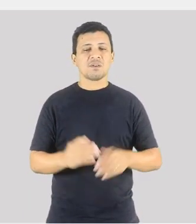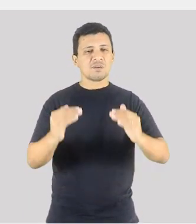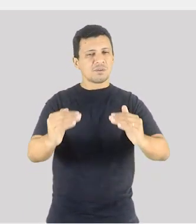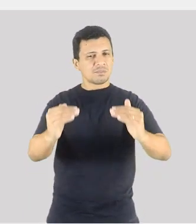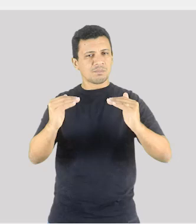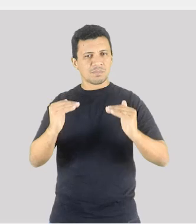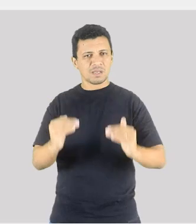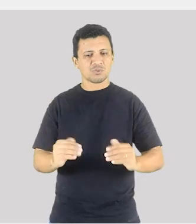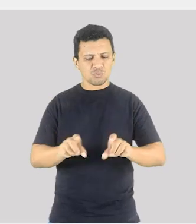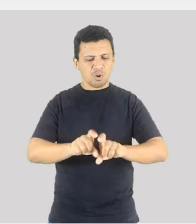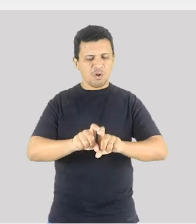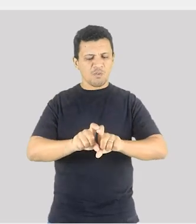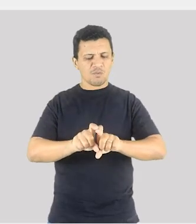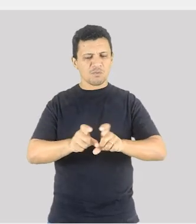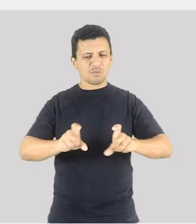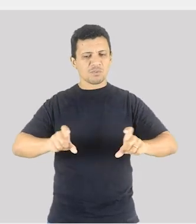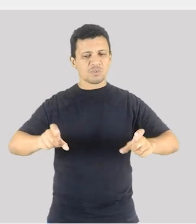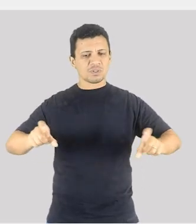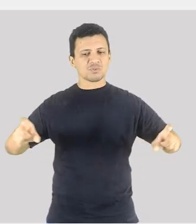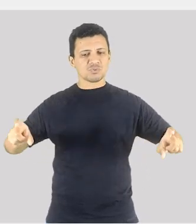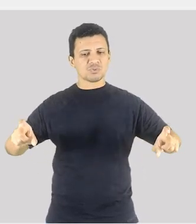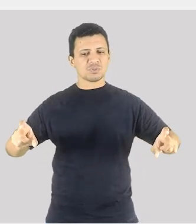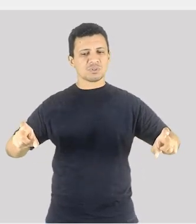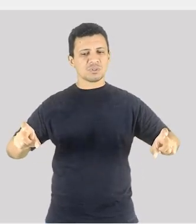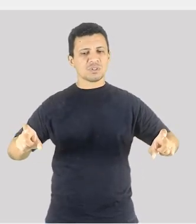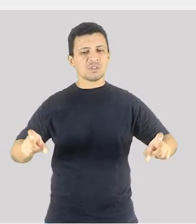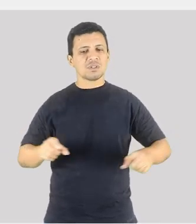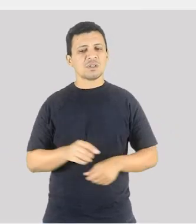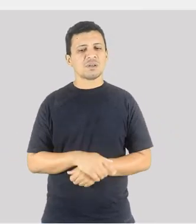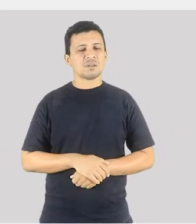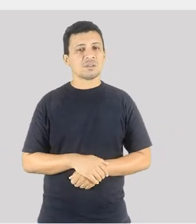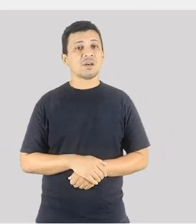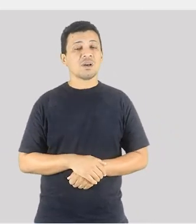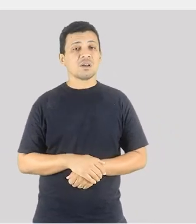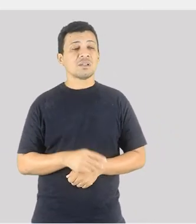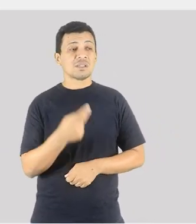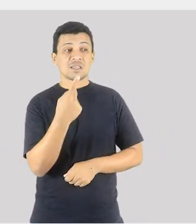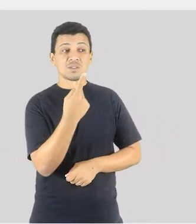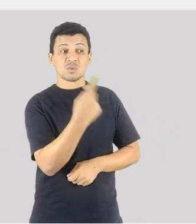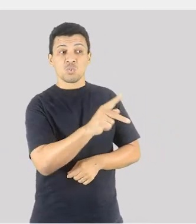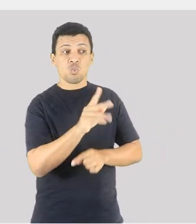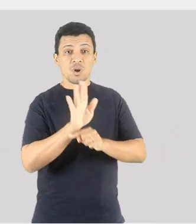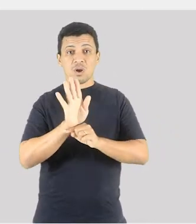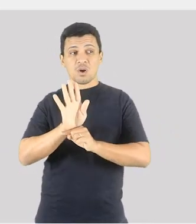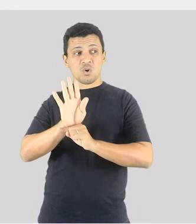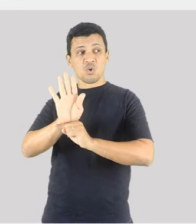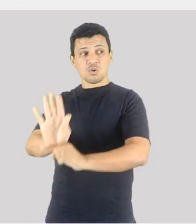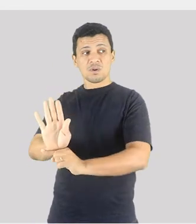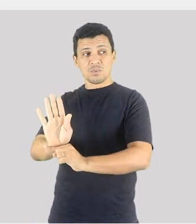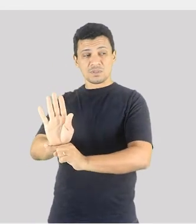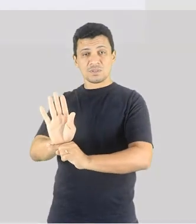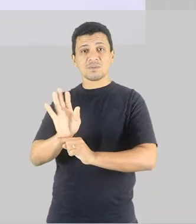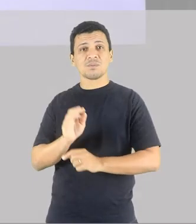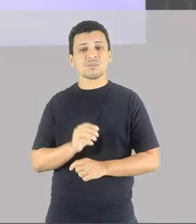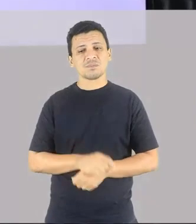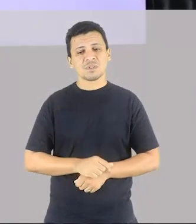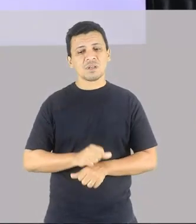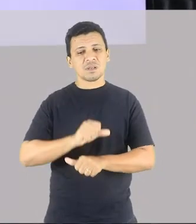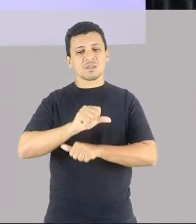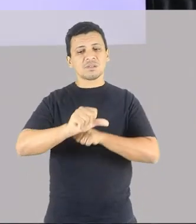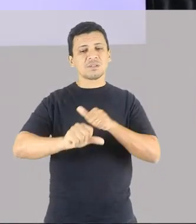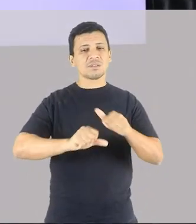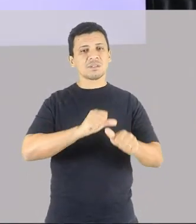baixo, da sua colaboração, que é um termo, que tem como núcleo colaboração, que é o substantivo, ele se transforma